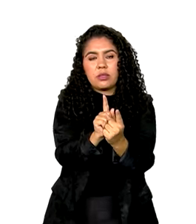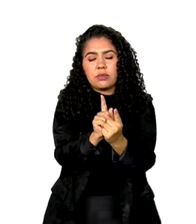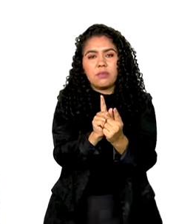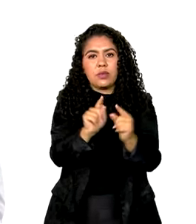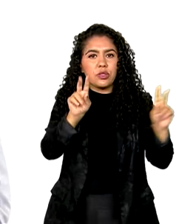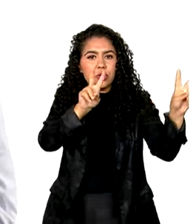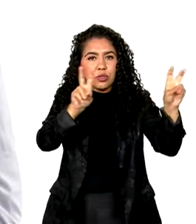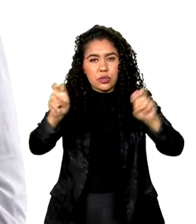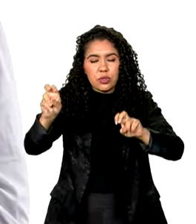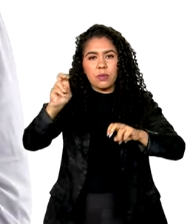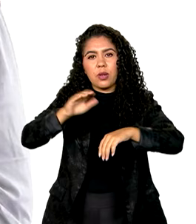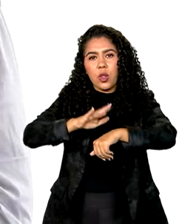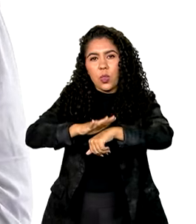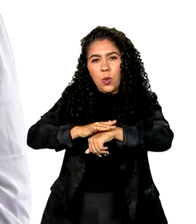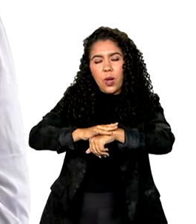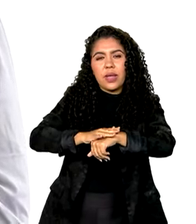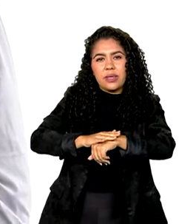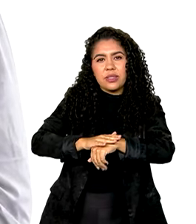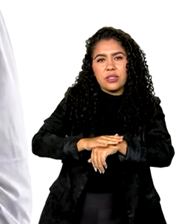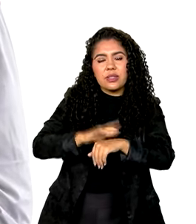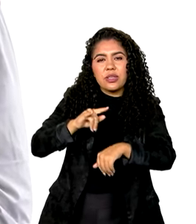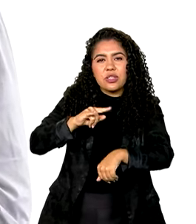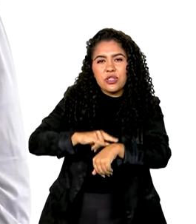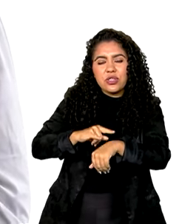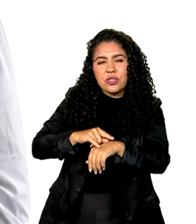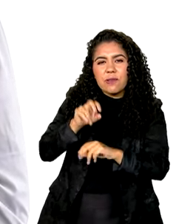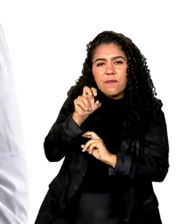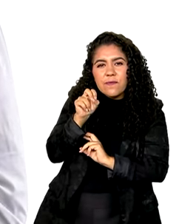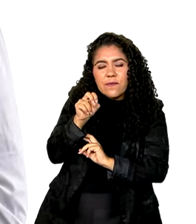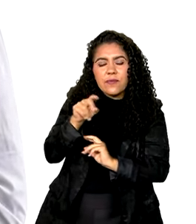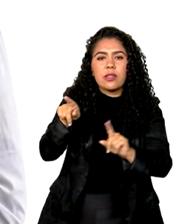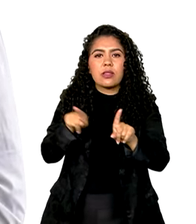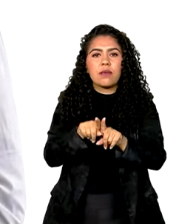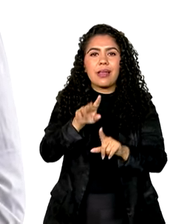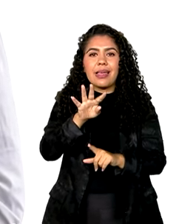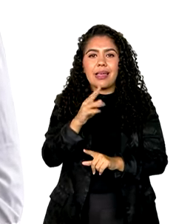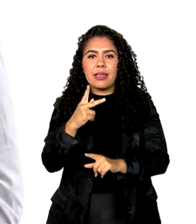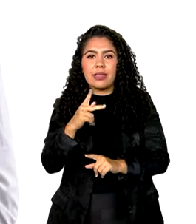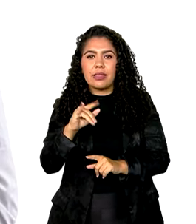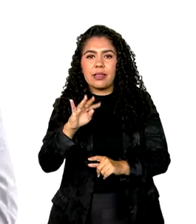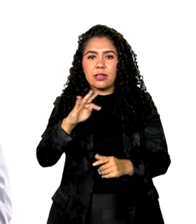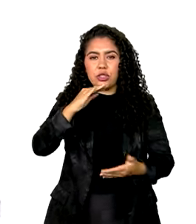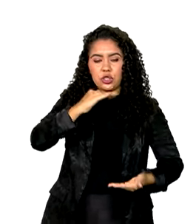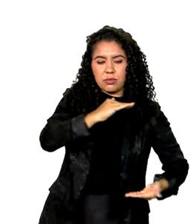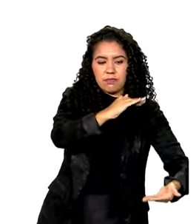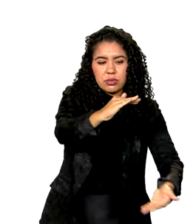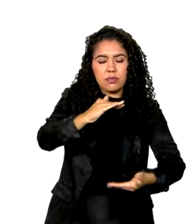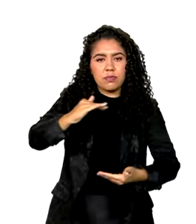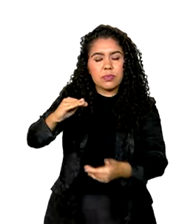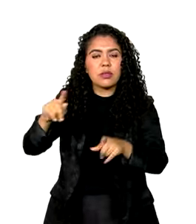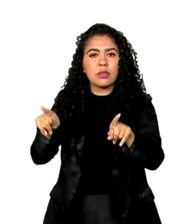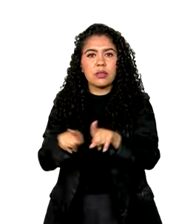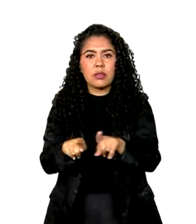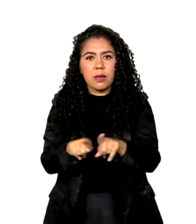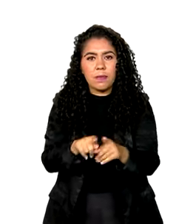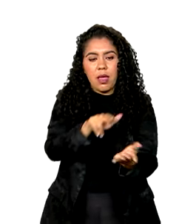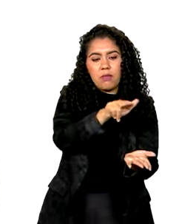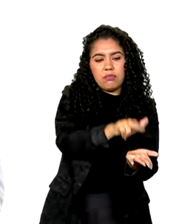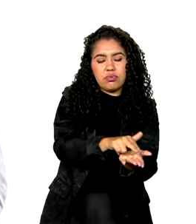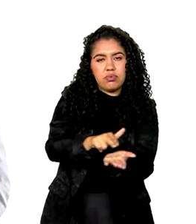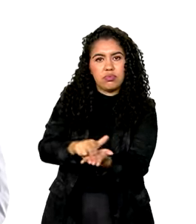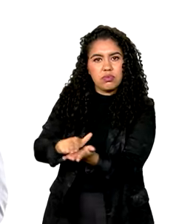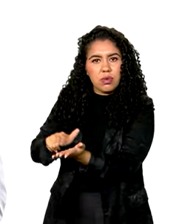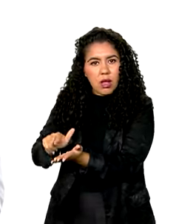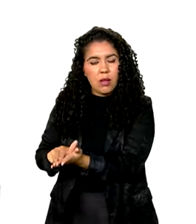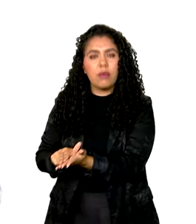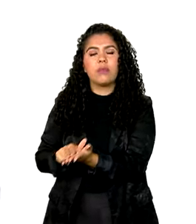a questão da leptospirose, os kits, a ampliação da oferta dos leitos,